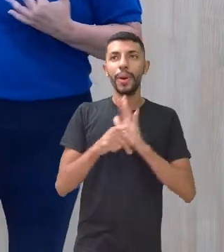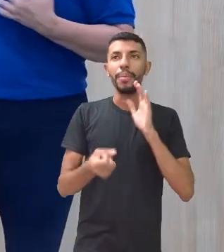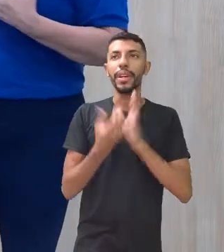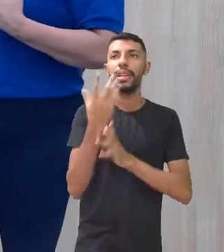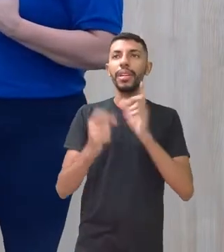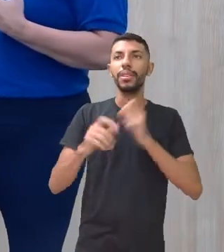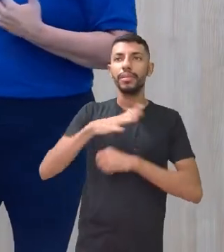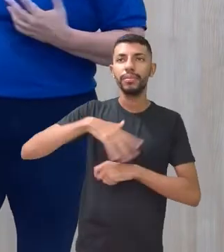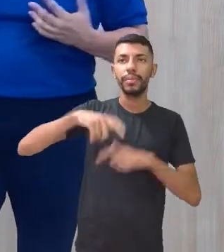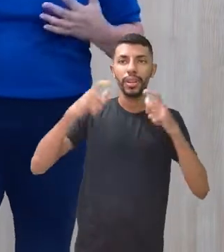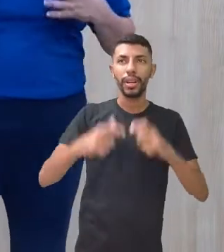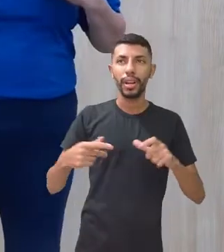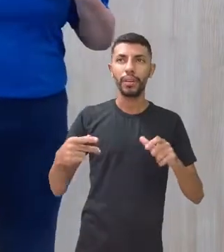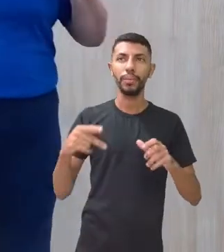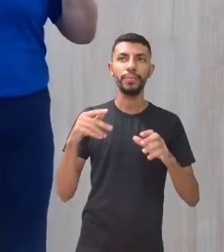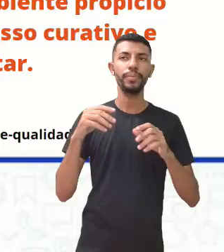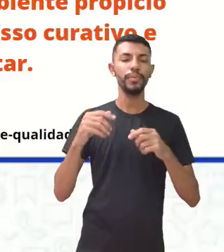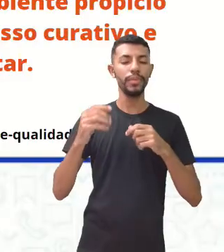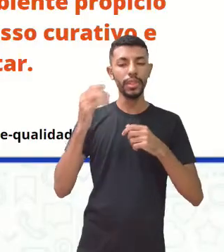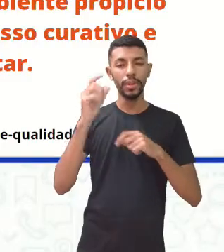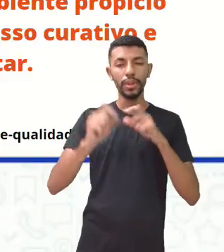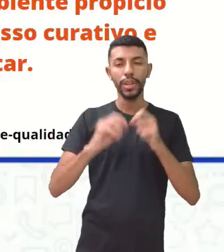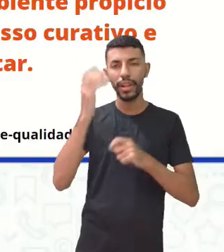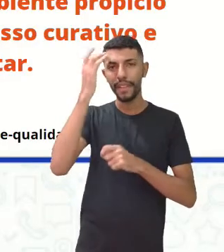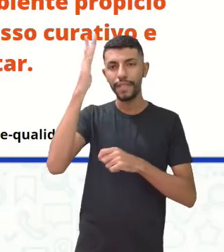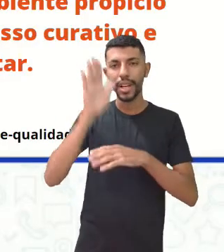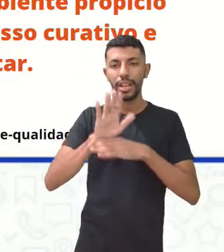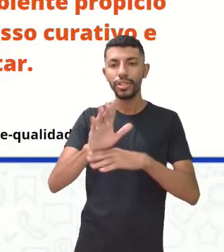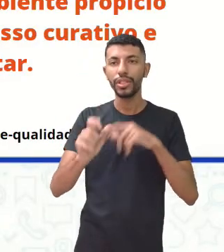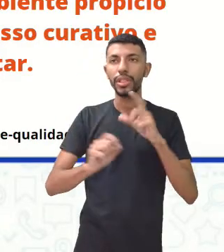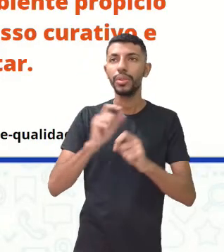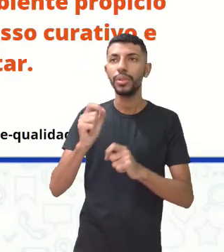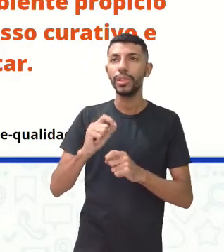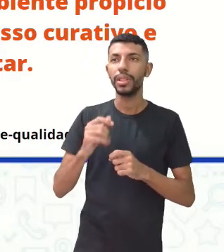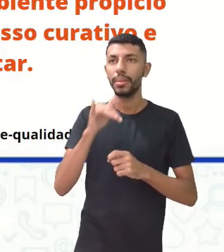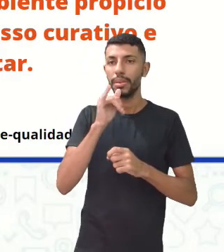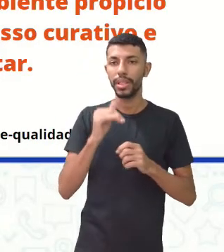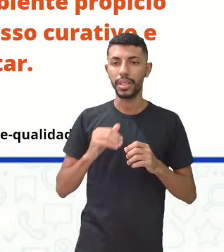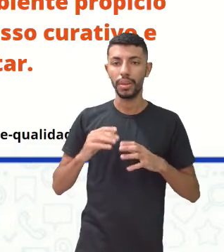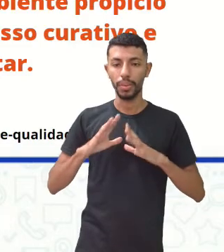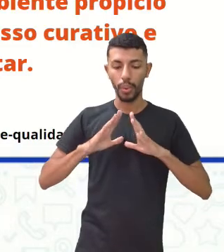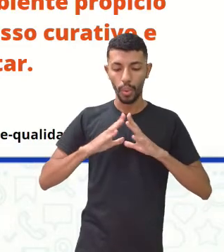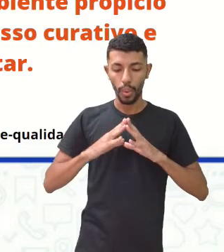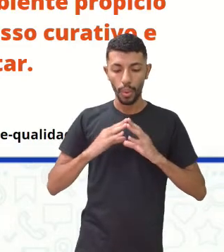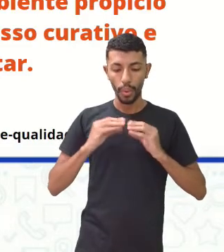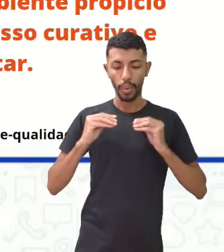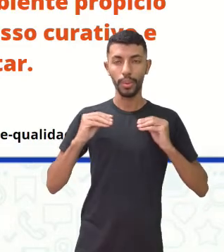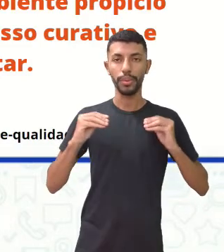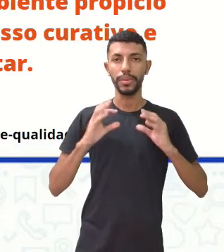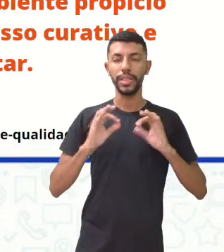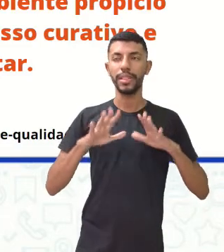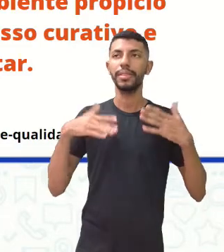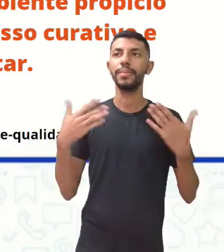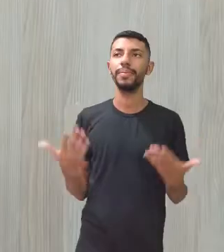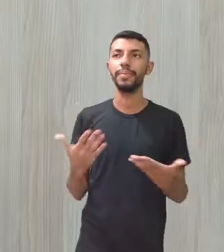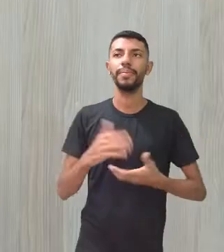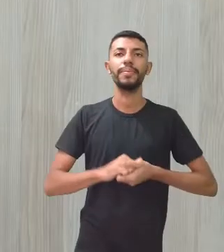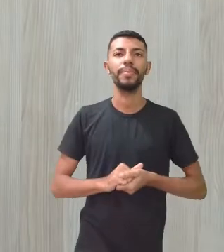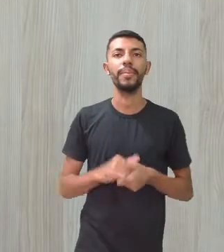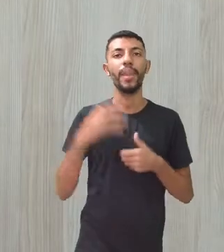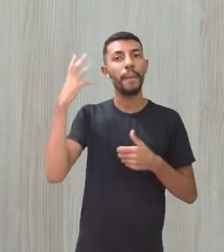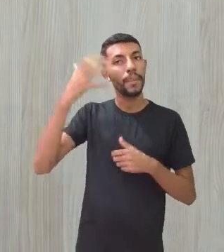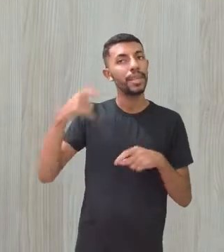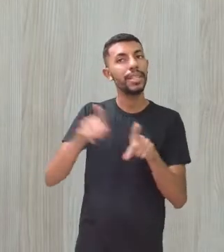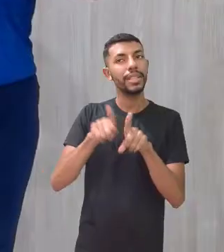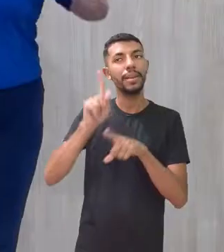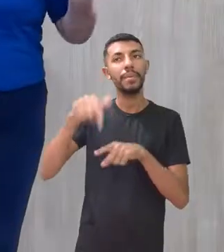ambiente propício, facilitando a cura. Agora então, eu entendi, música... porque ela era agitada, veja, aí já facilita. Música é terapia